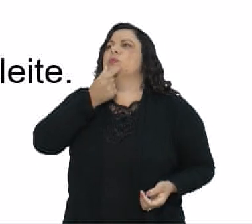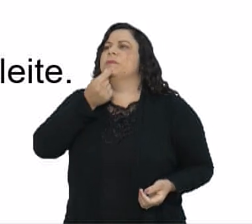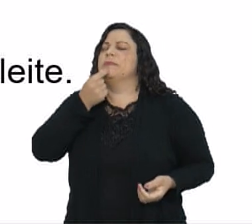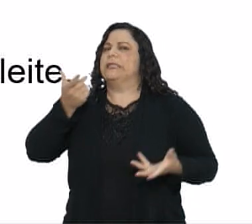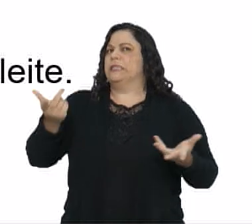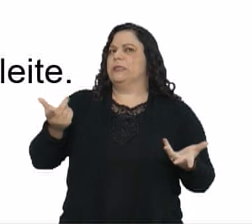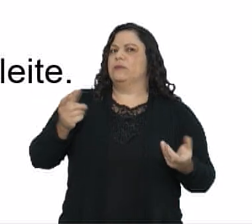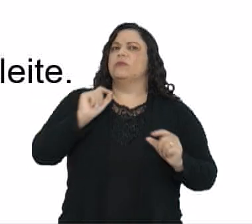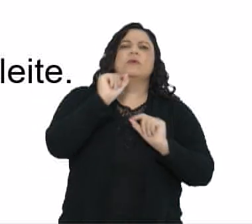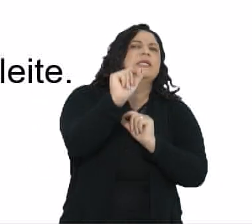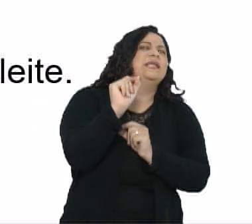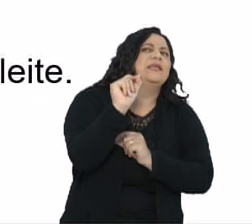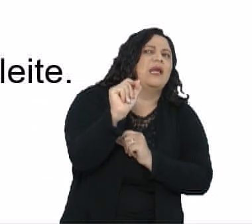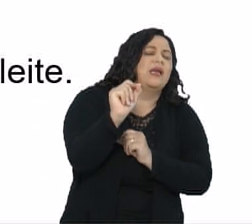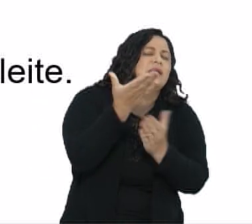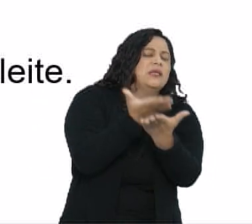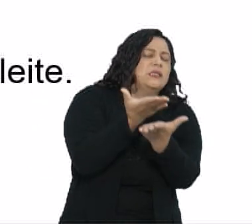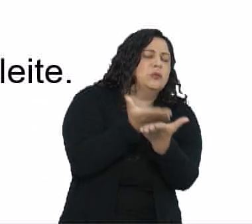meninos.